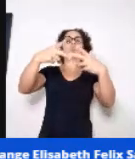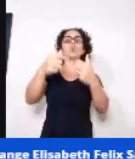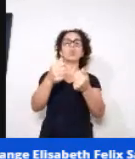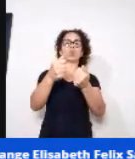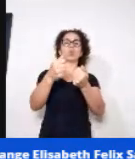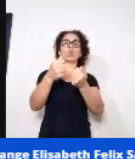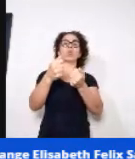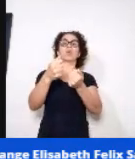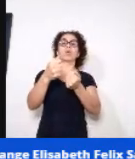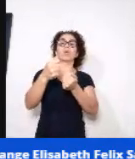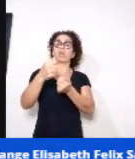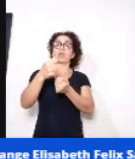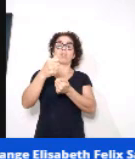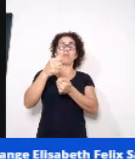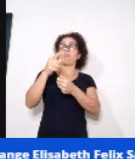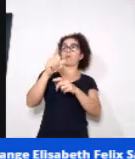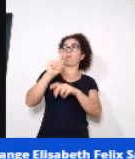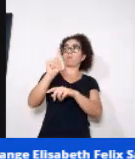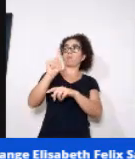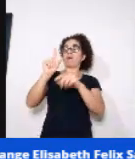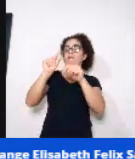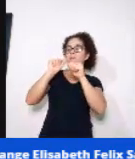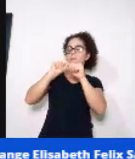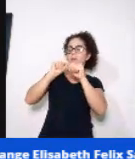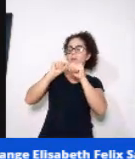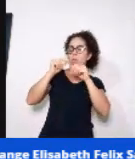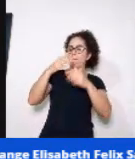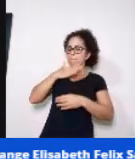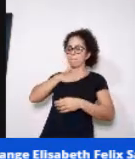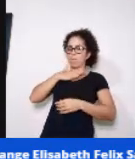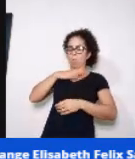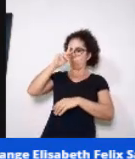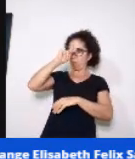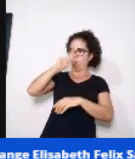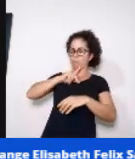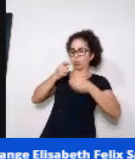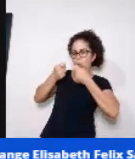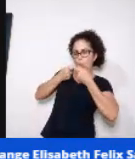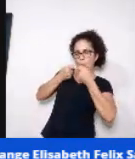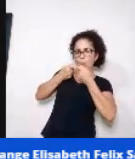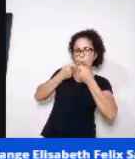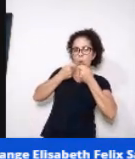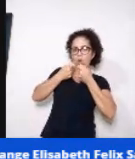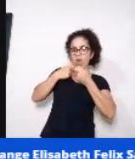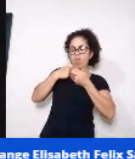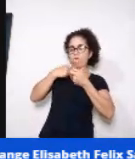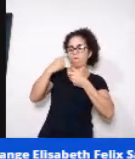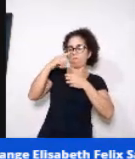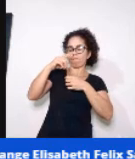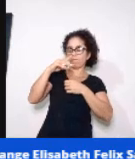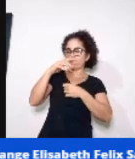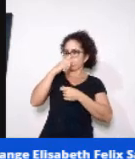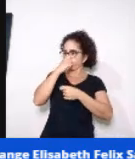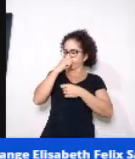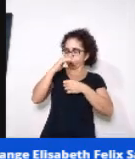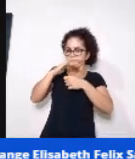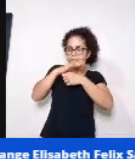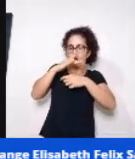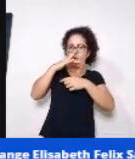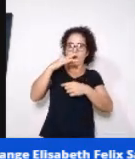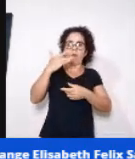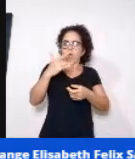aquilo que não faz parte do meu controle, eu vou o quê? Me sobrecarregar. E aí não vai adiantar eu ter